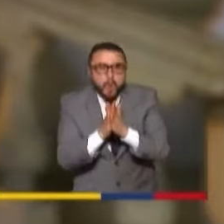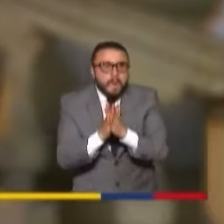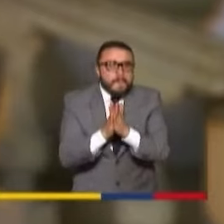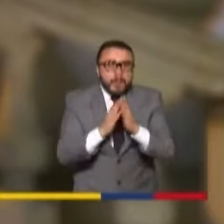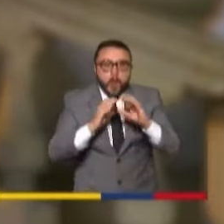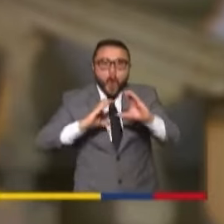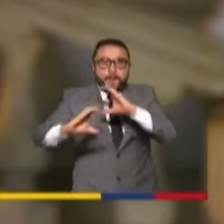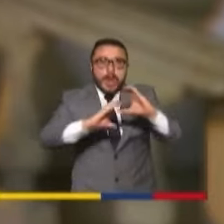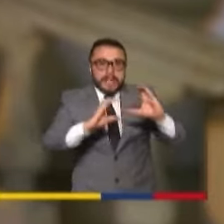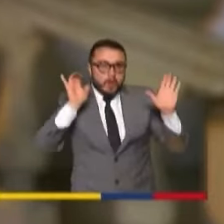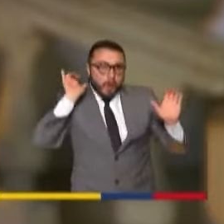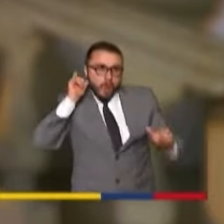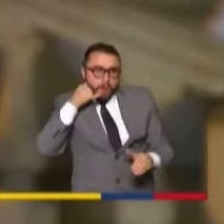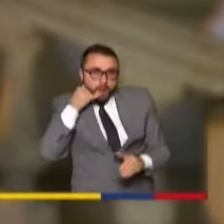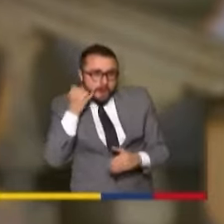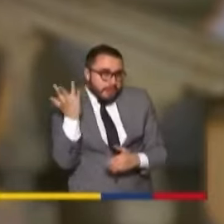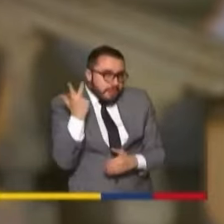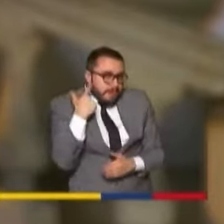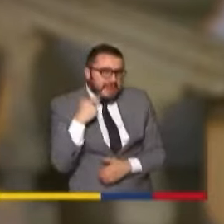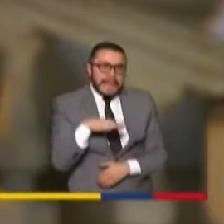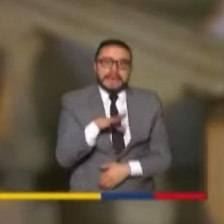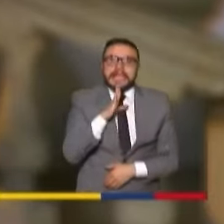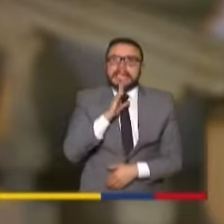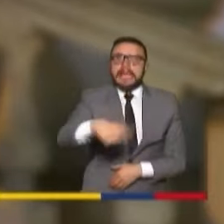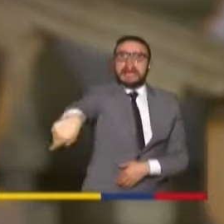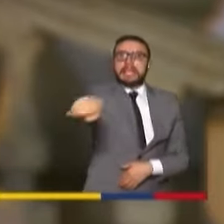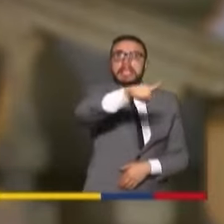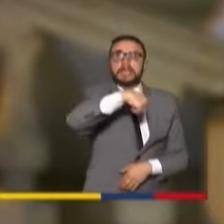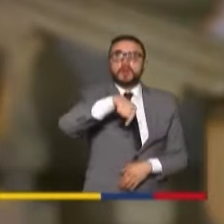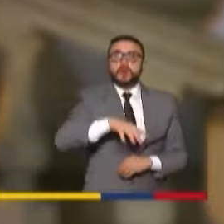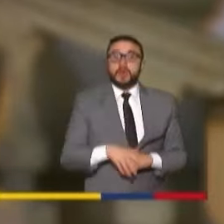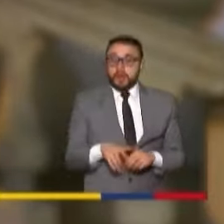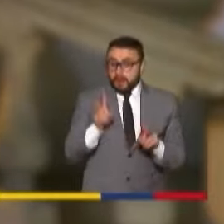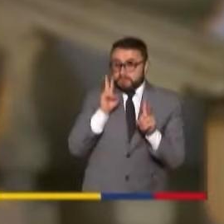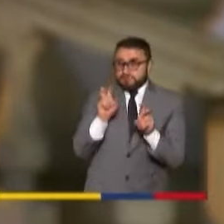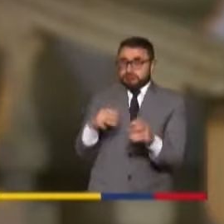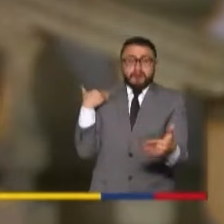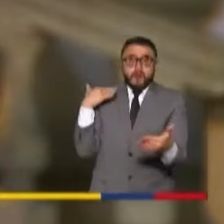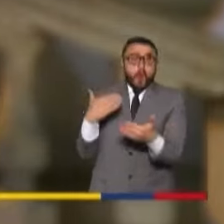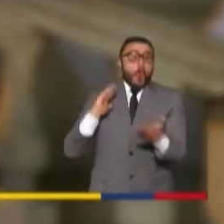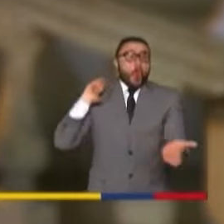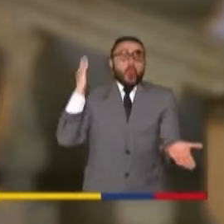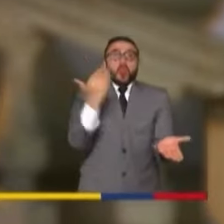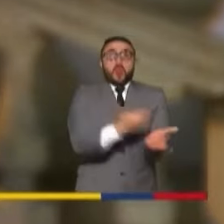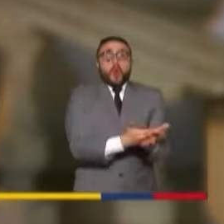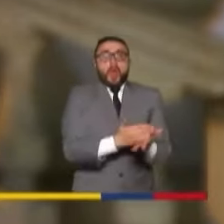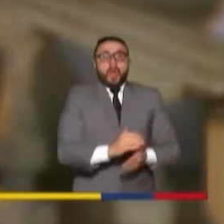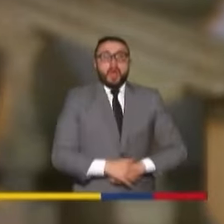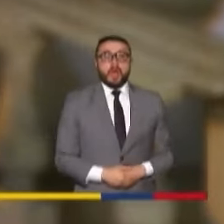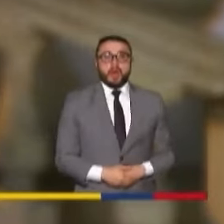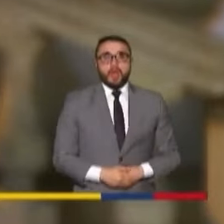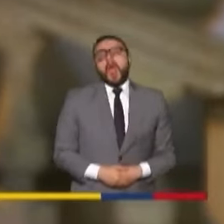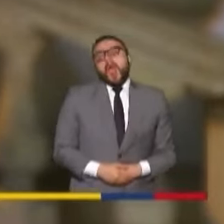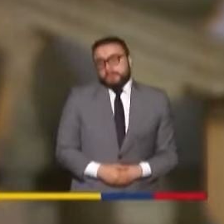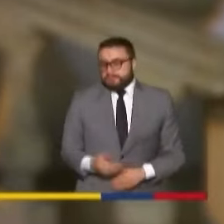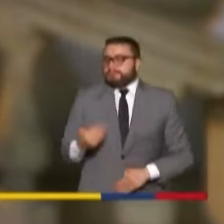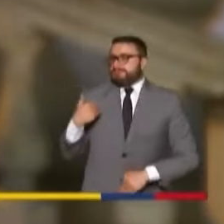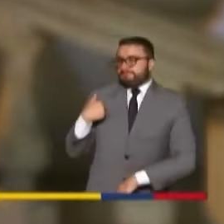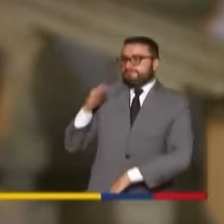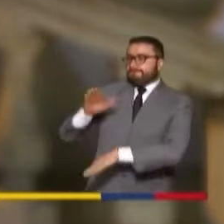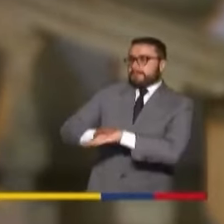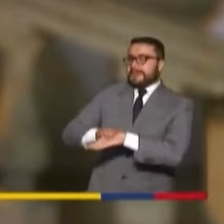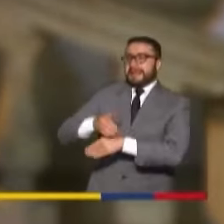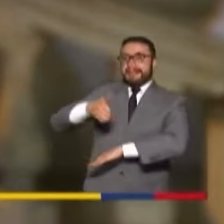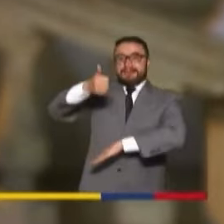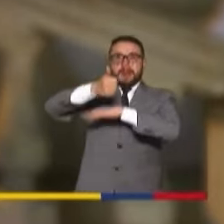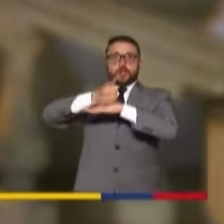em 18. Botou 1 milhão de pessoas em Caracas em solidariedade ao presidente Lula. E